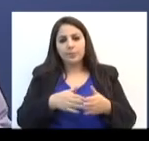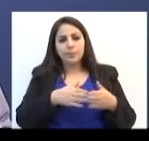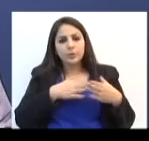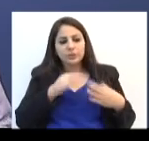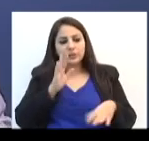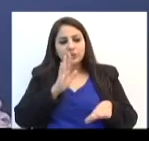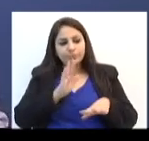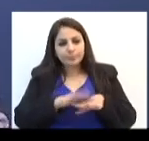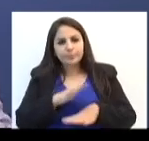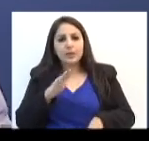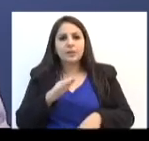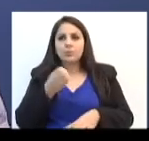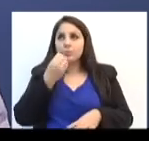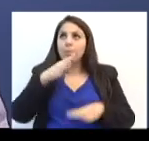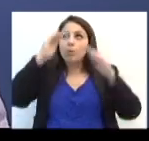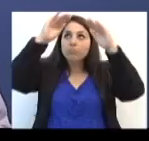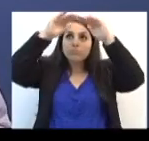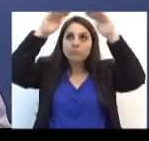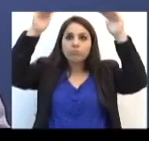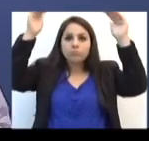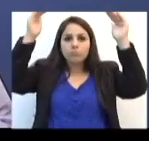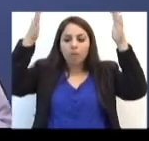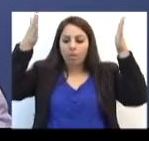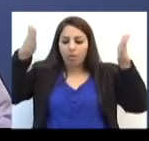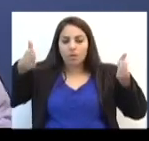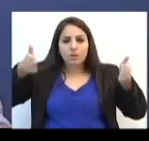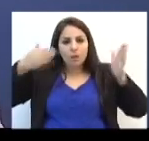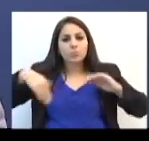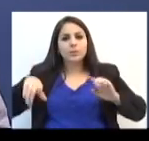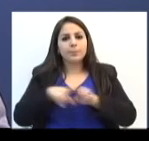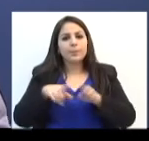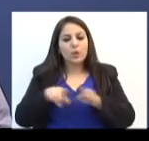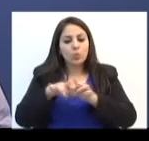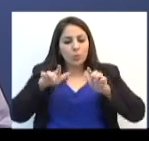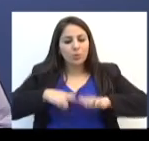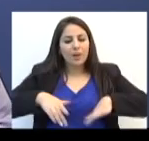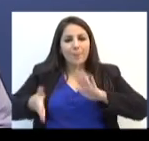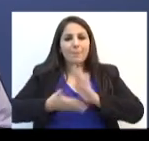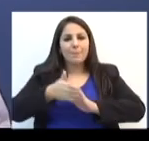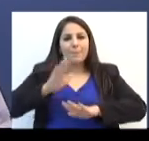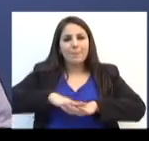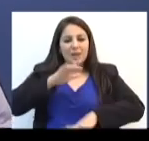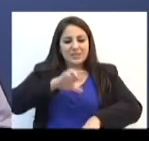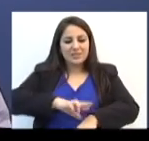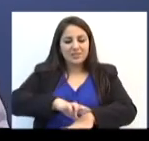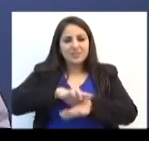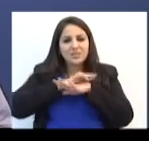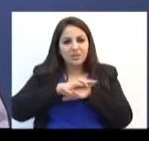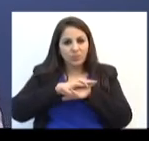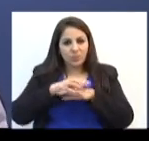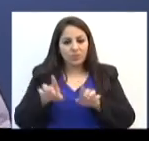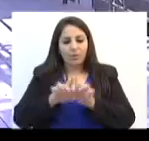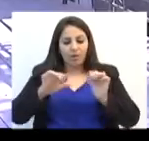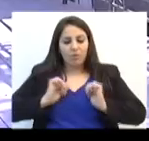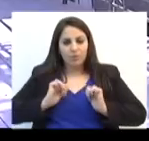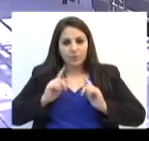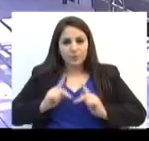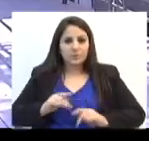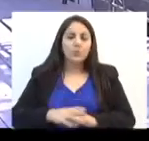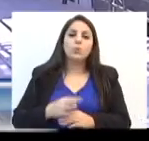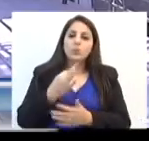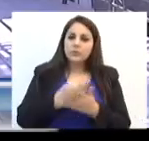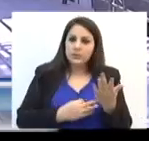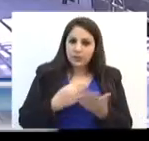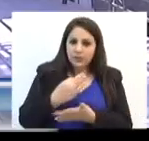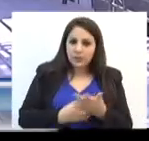boa cobertura, uma proteção lateral, enfim, um abrigo que dê mais conforto para o usuário. O